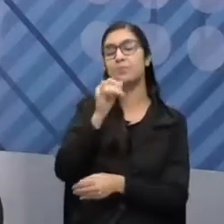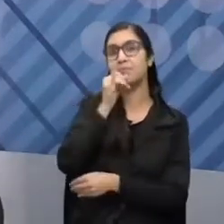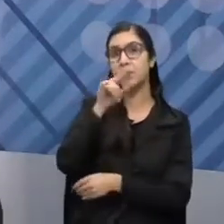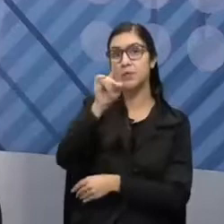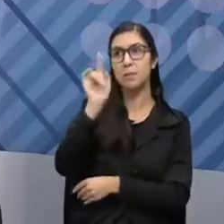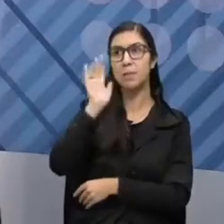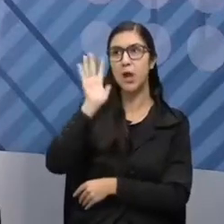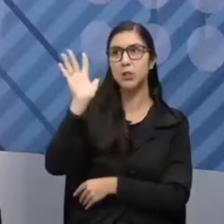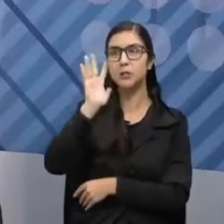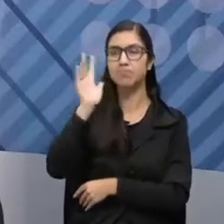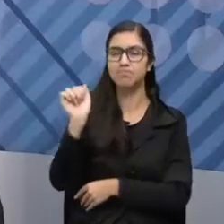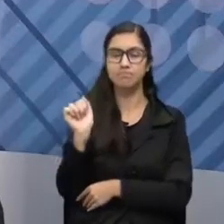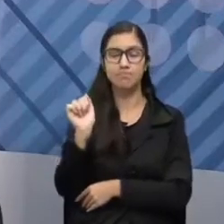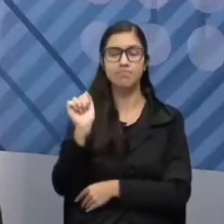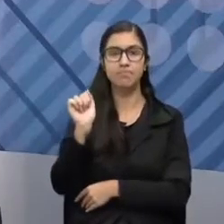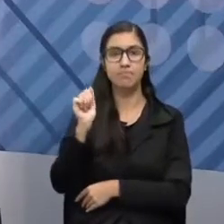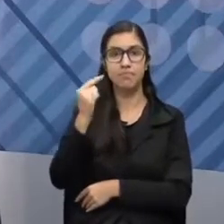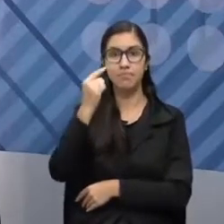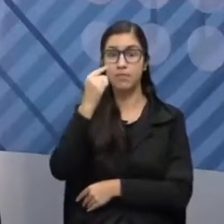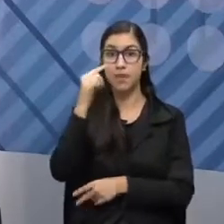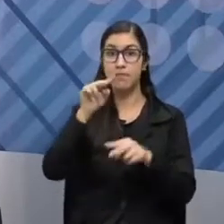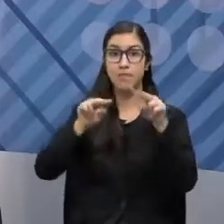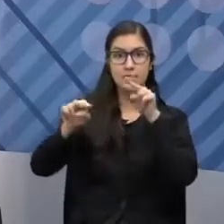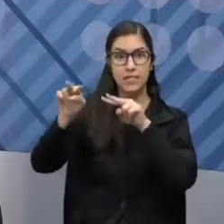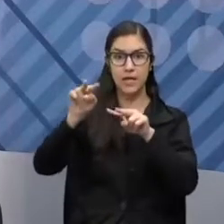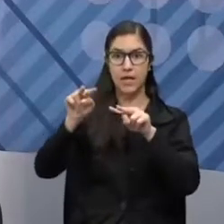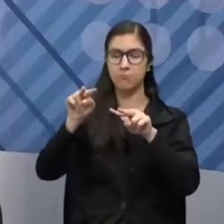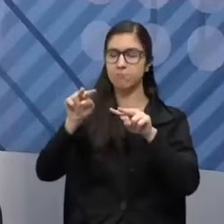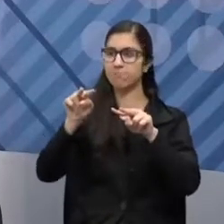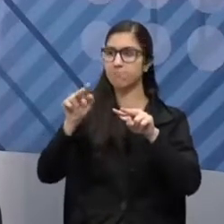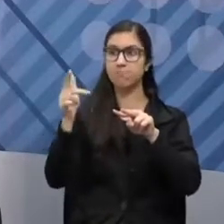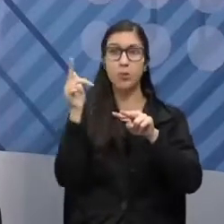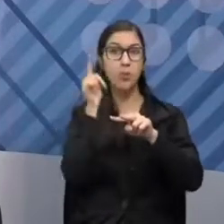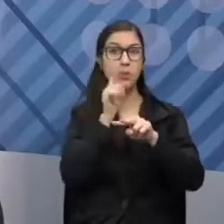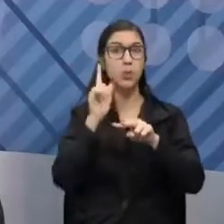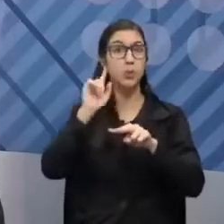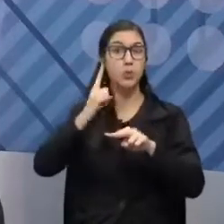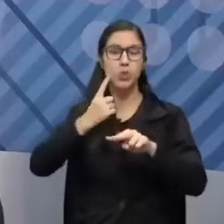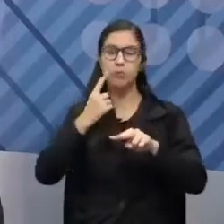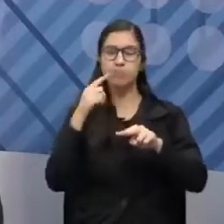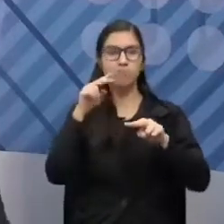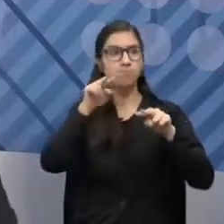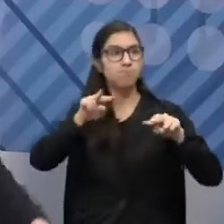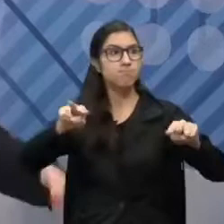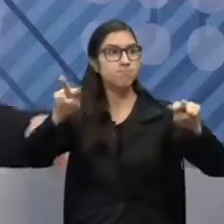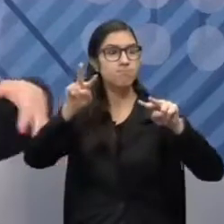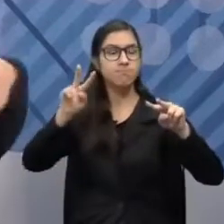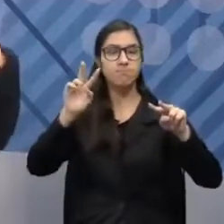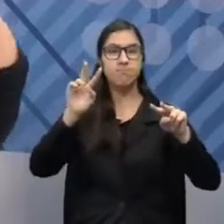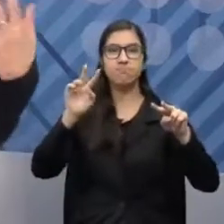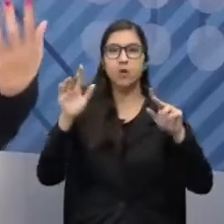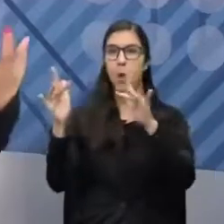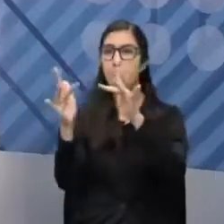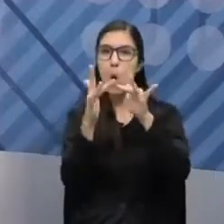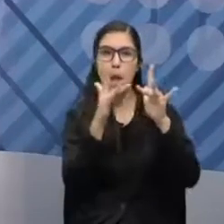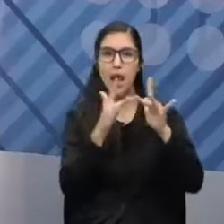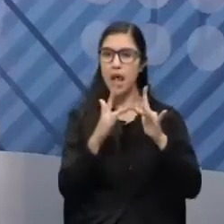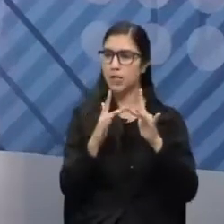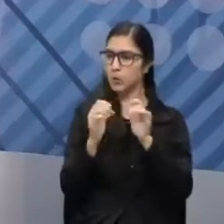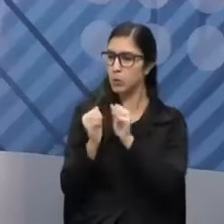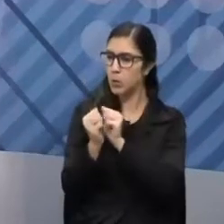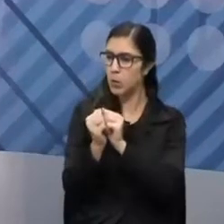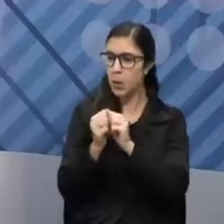só que a visão para o surdo conecta ele do mundo e dos seus pares